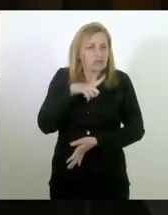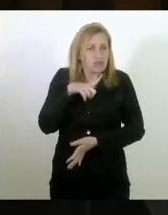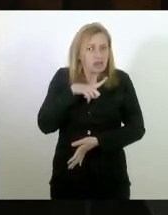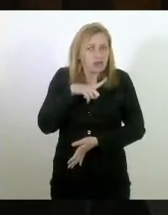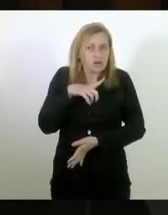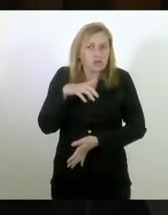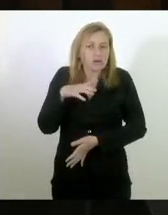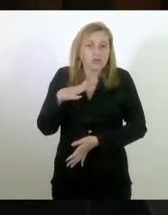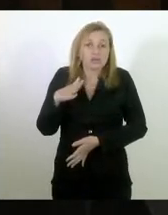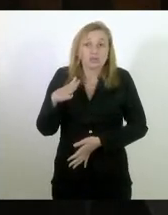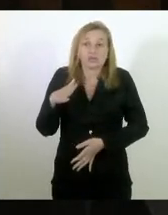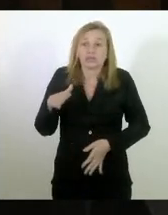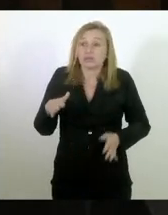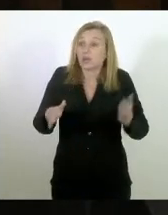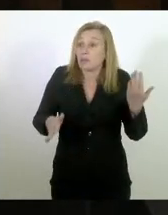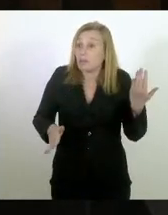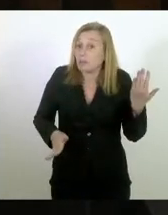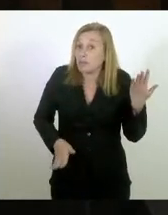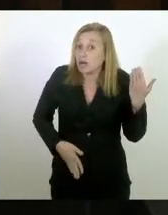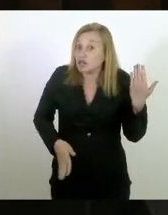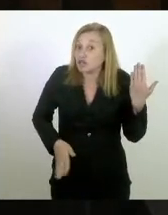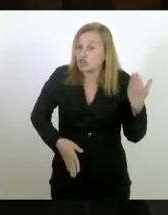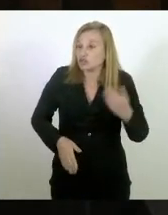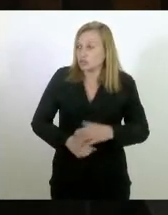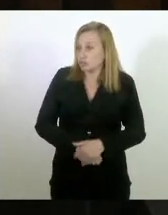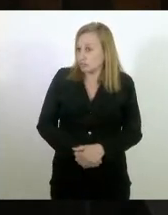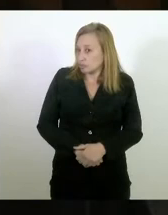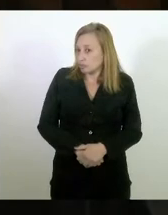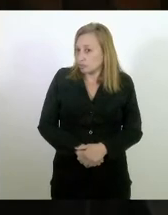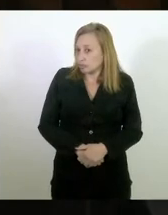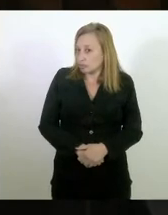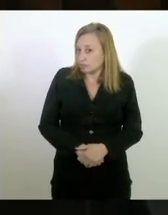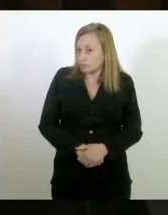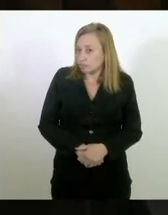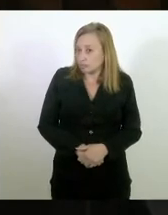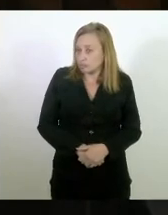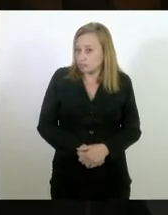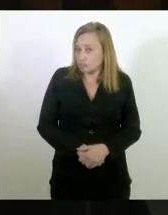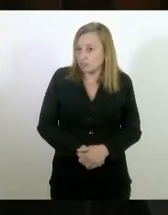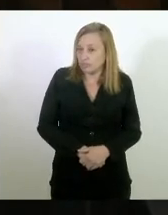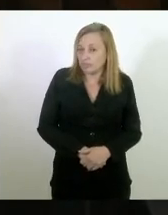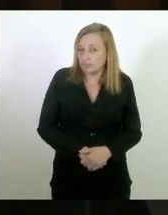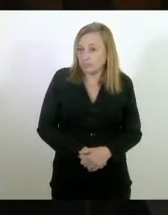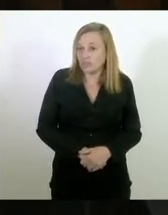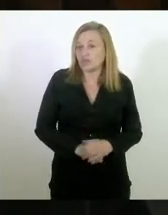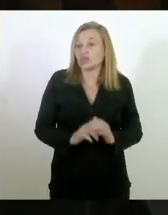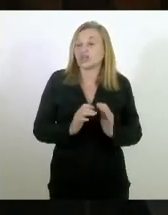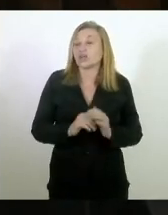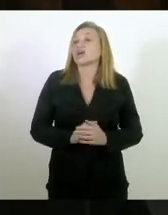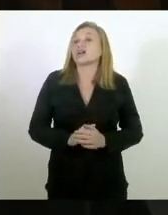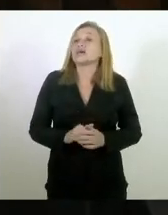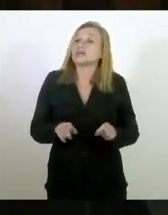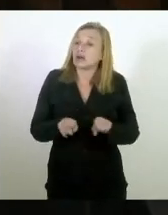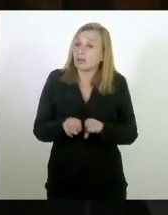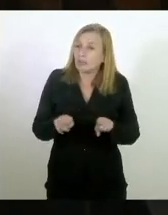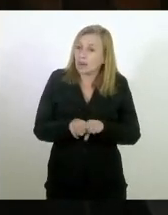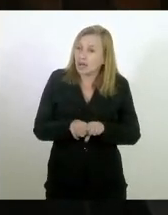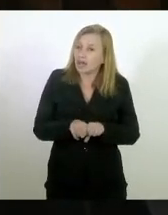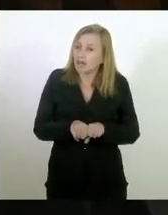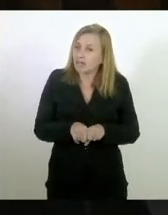traficantes de Jesus bom então bizarra também é o fato